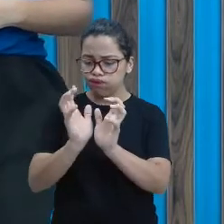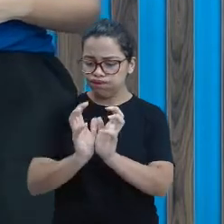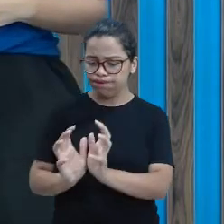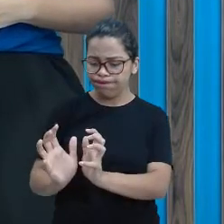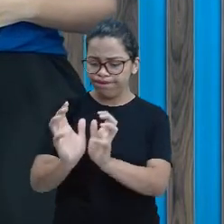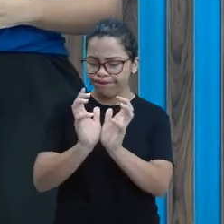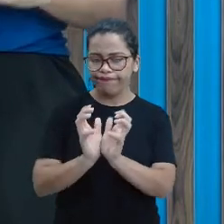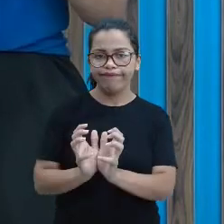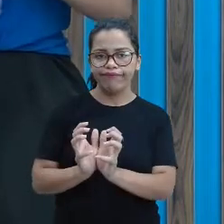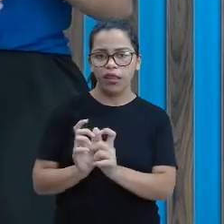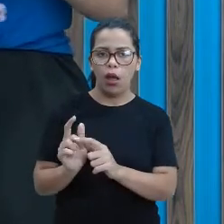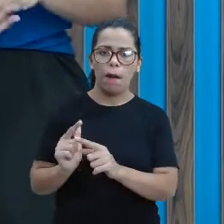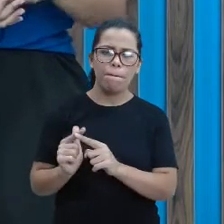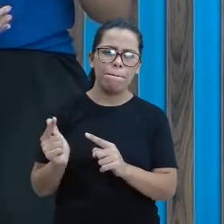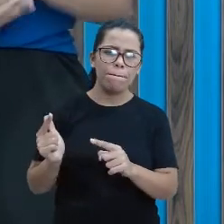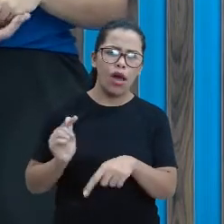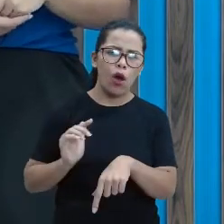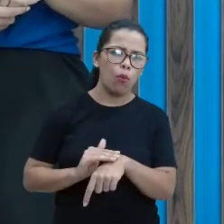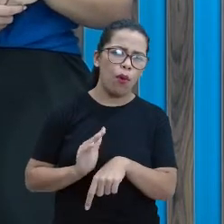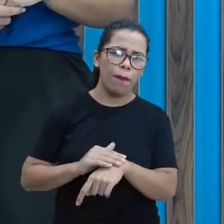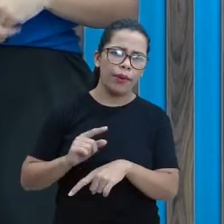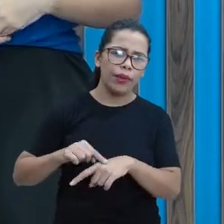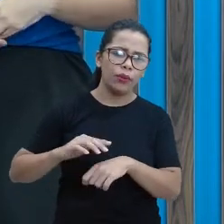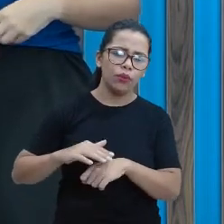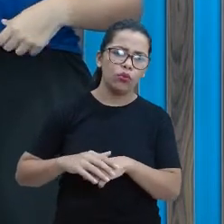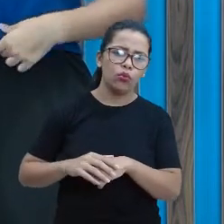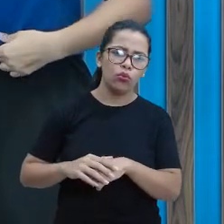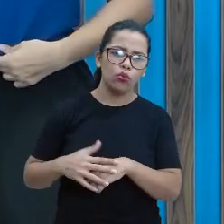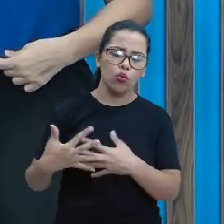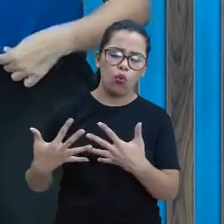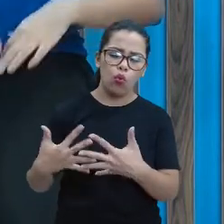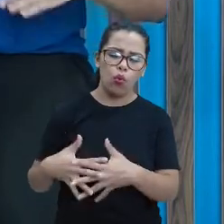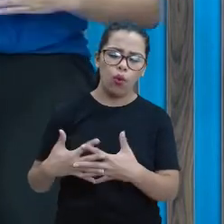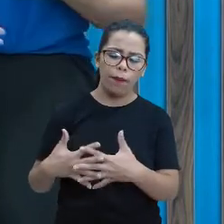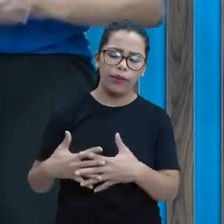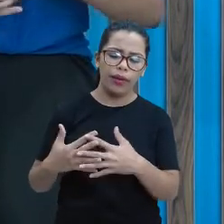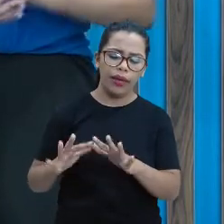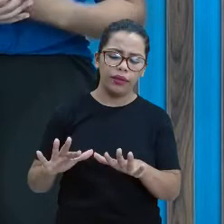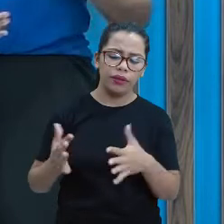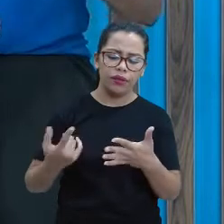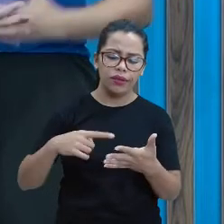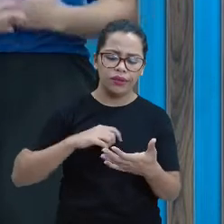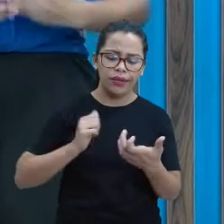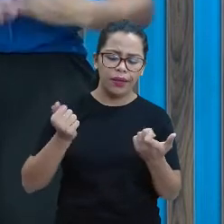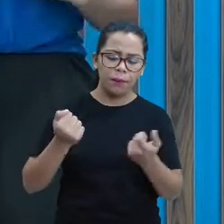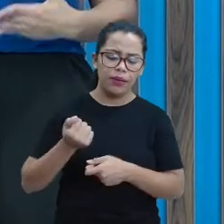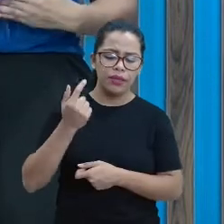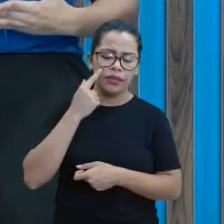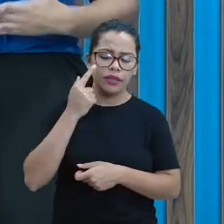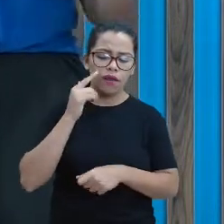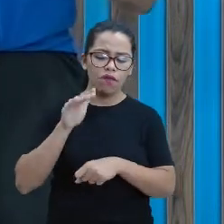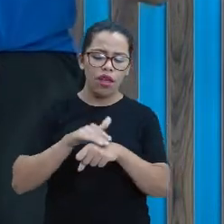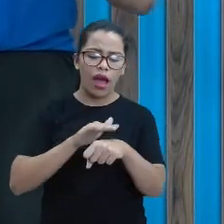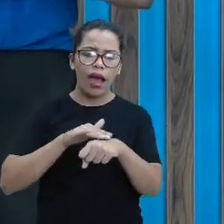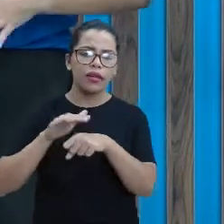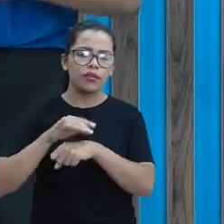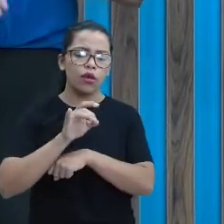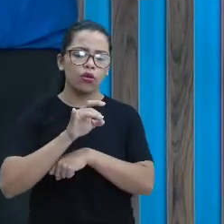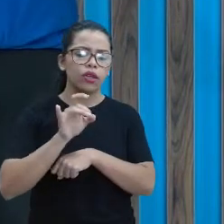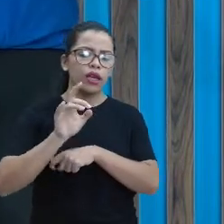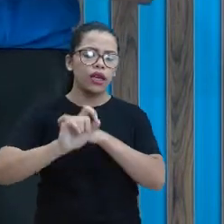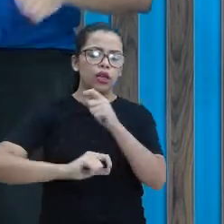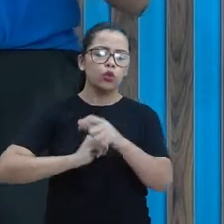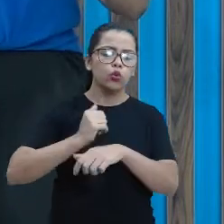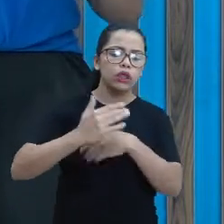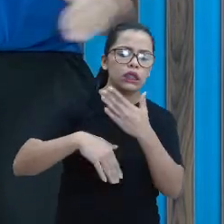aquele momento da trama em que a gente vai começar a precisar ver as ações dos personagens e tudo que vai